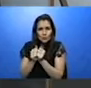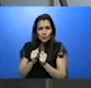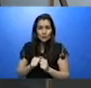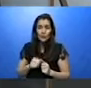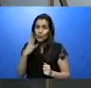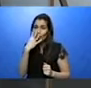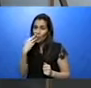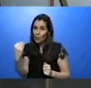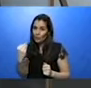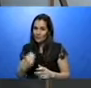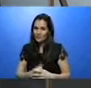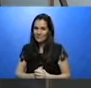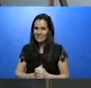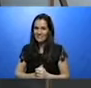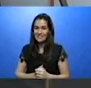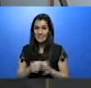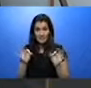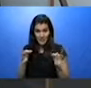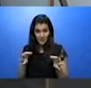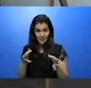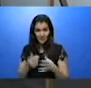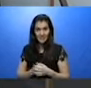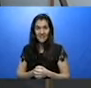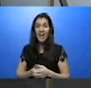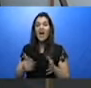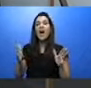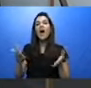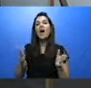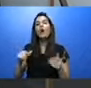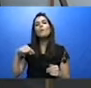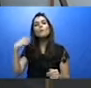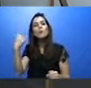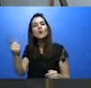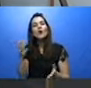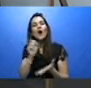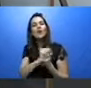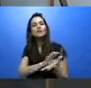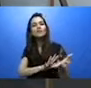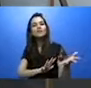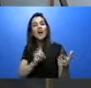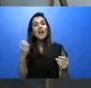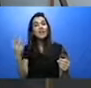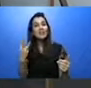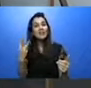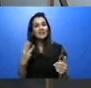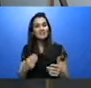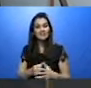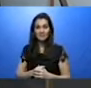Do lobo-guará, certo? Então, agora vamos para o próximo. 3.